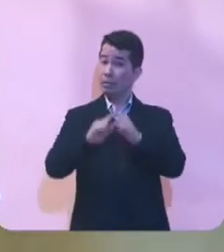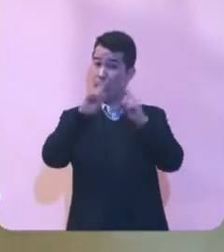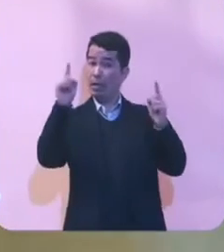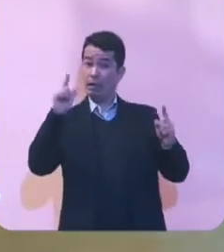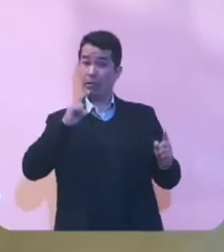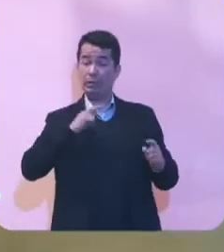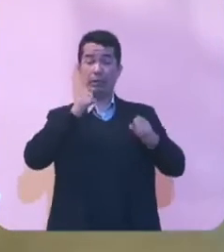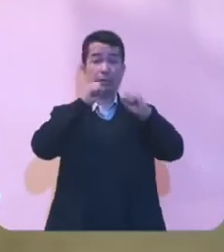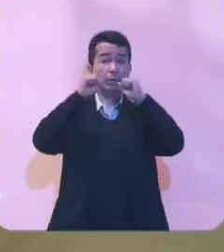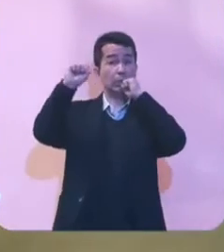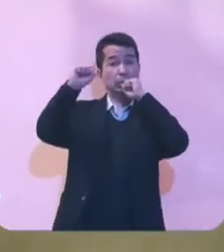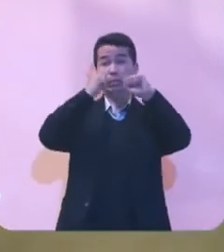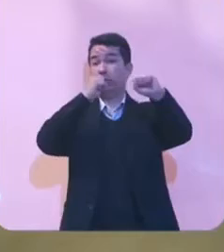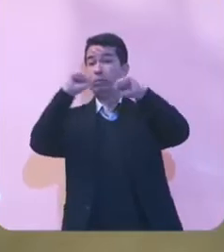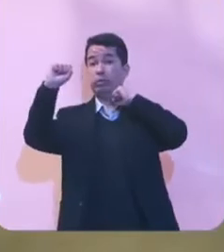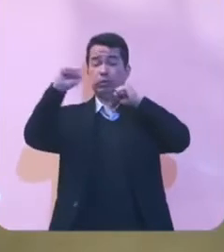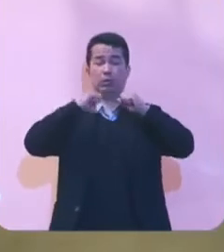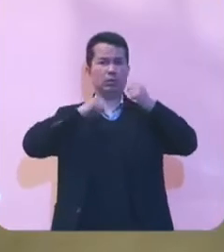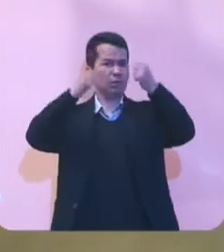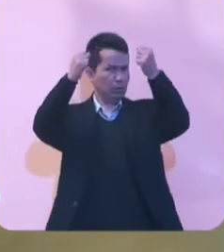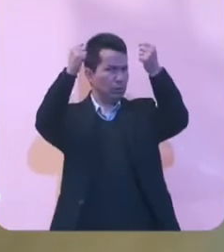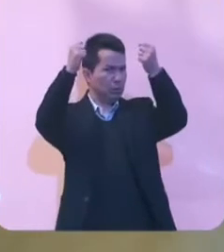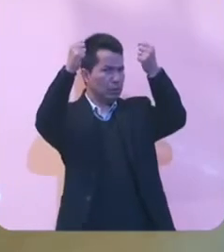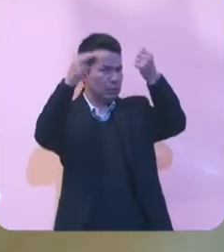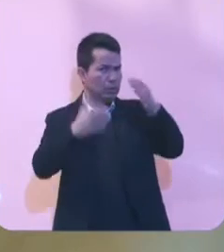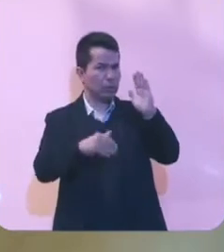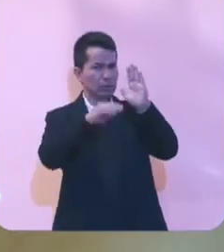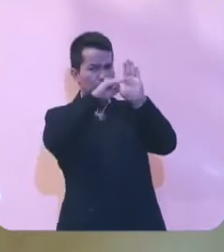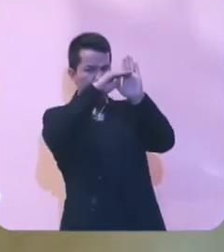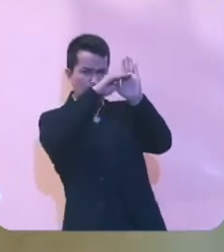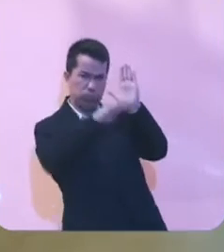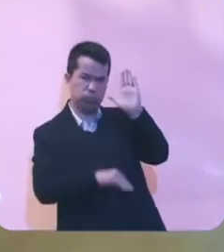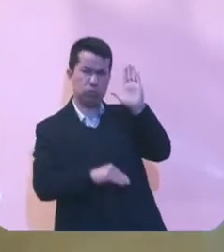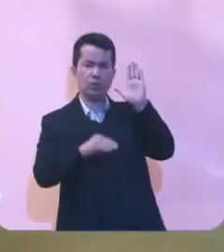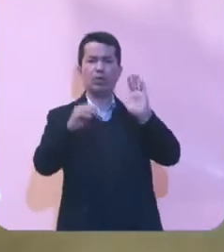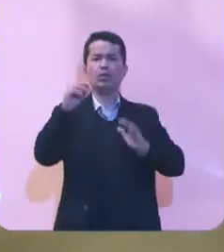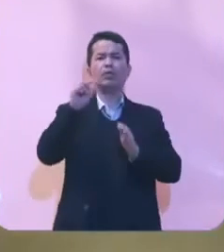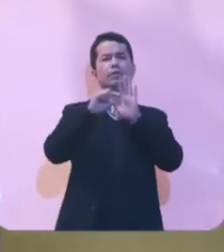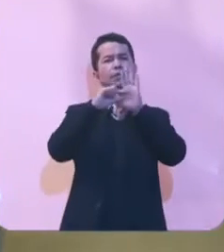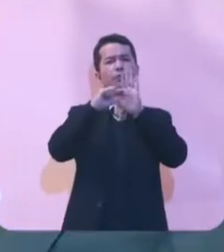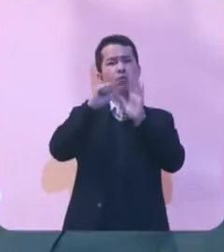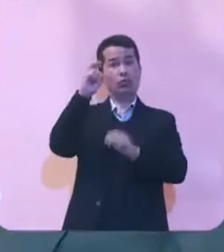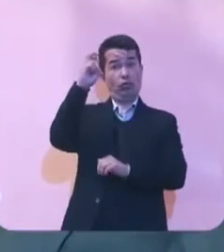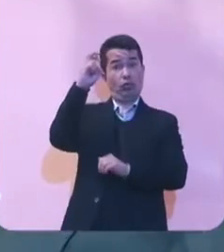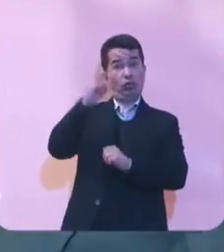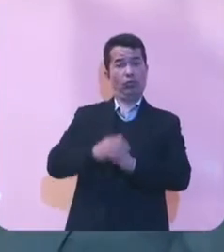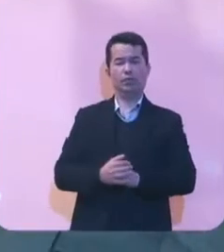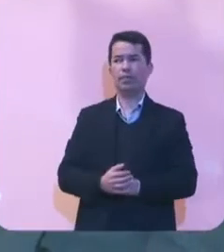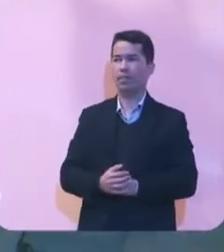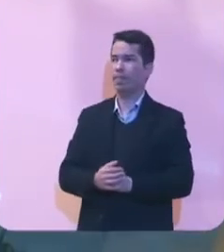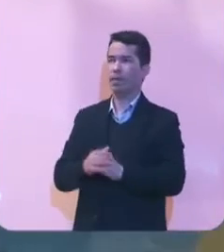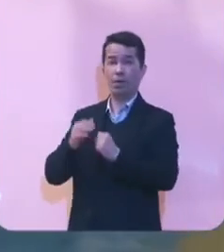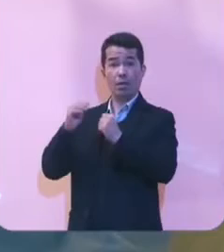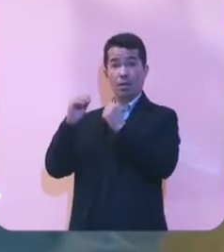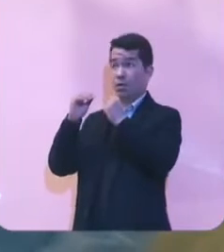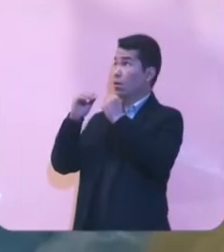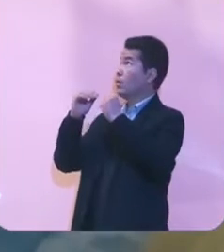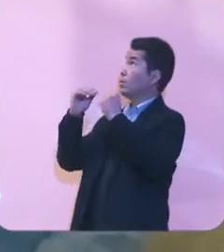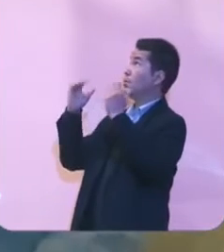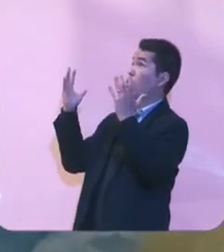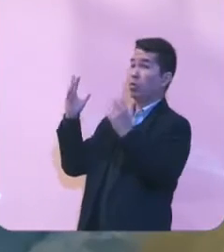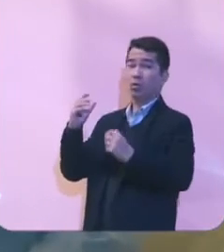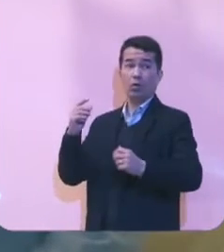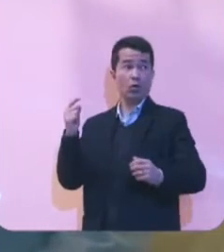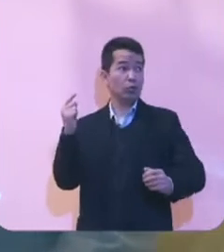E a segunda parte começa no versículo 5 em diante. E a Bíblia vai dizer assim: e então daremos gritos